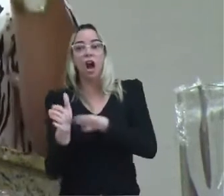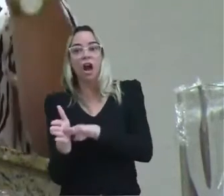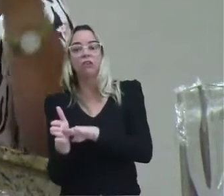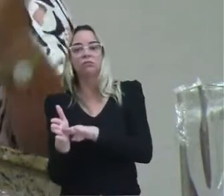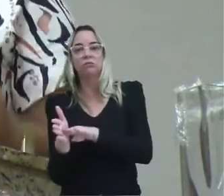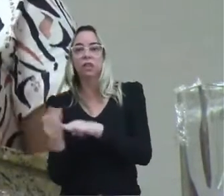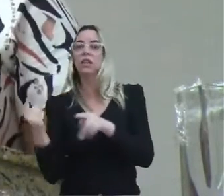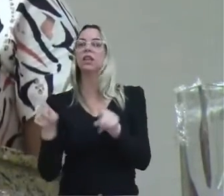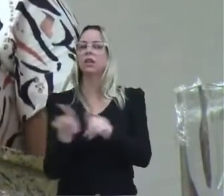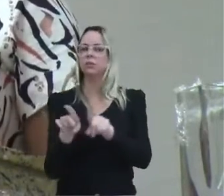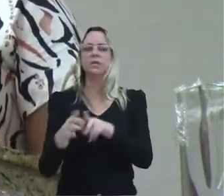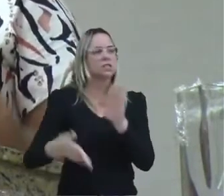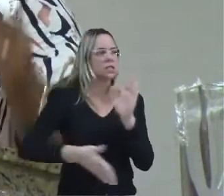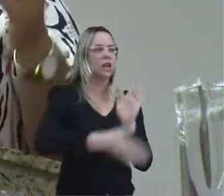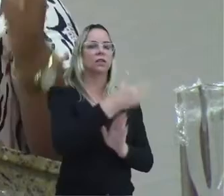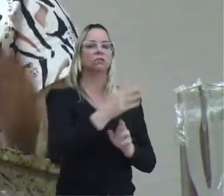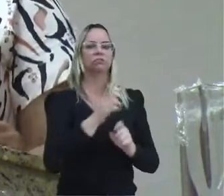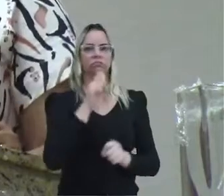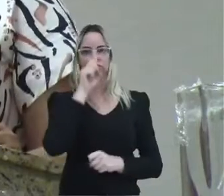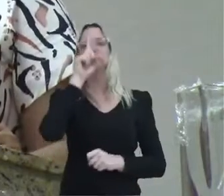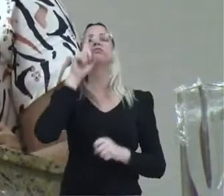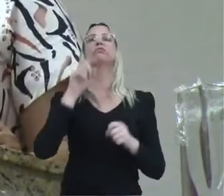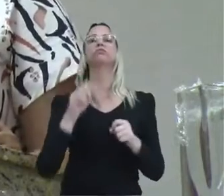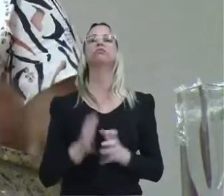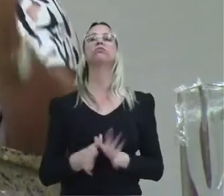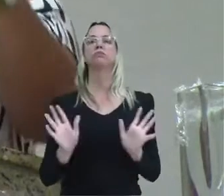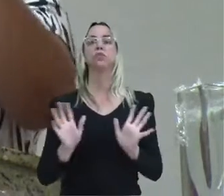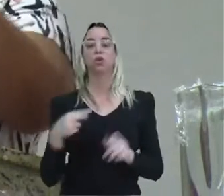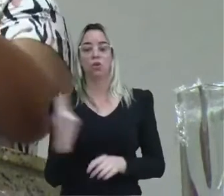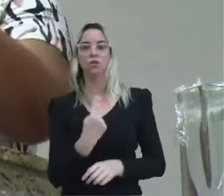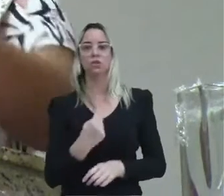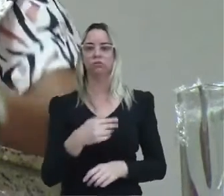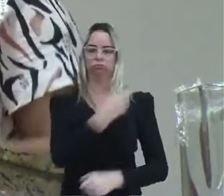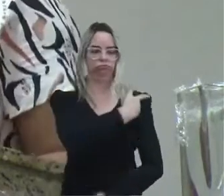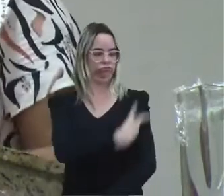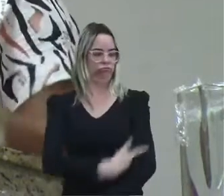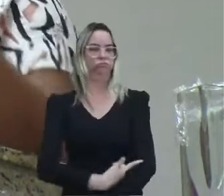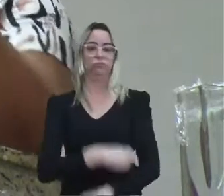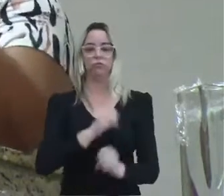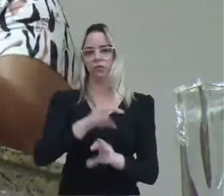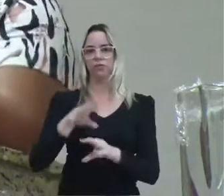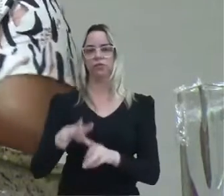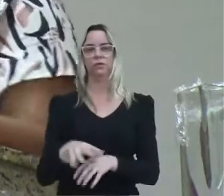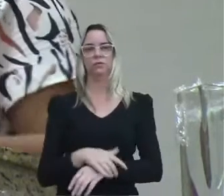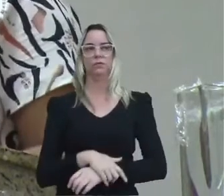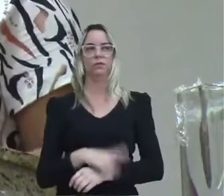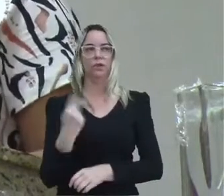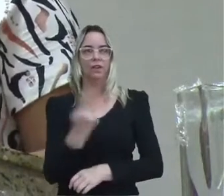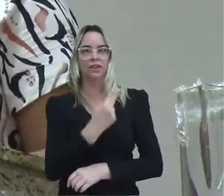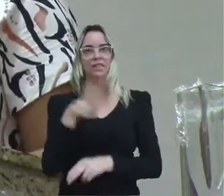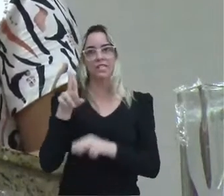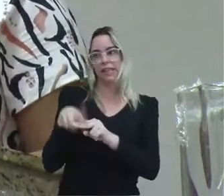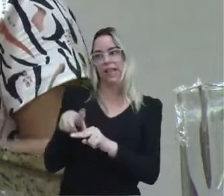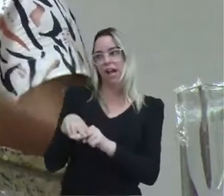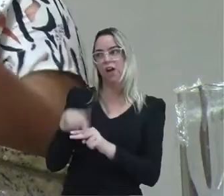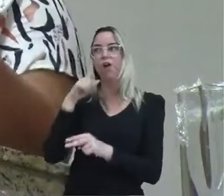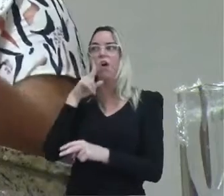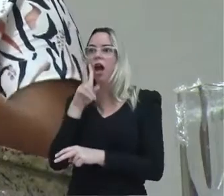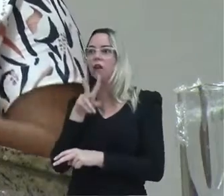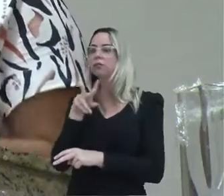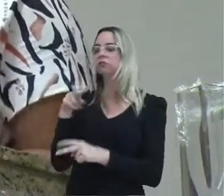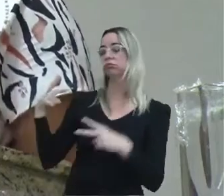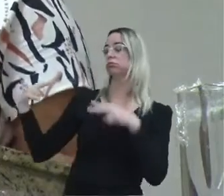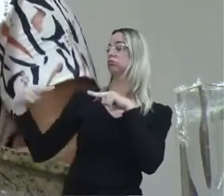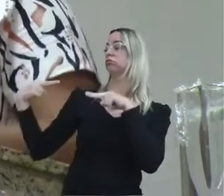espaços de cabeça erguida, porque nós somos educadores, mas sentarmos aqui, olharmos nos olhos de vocês, porque